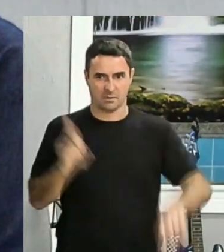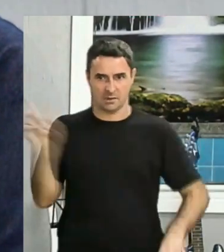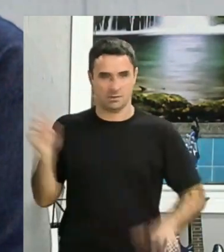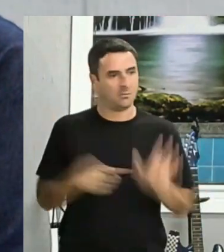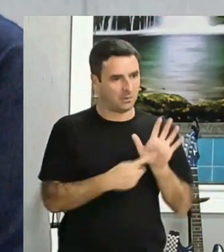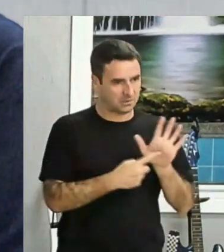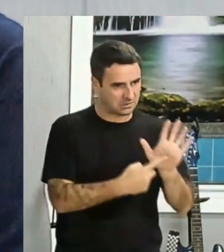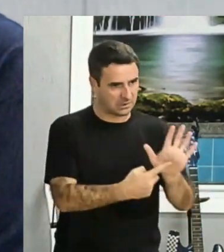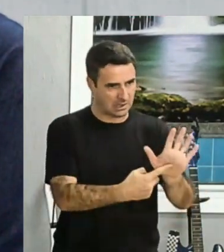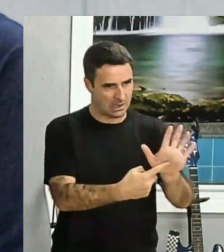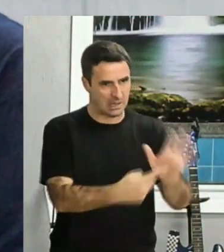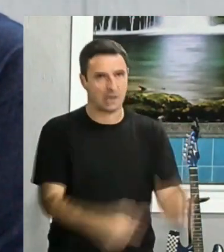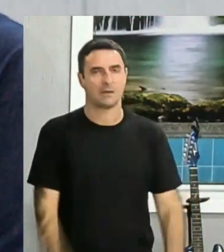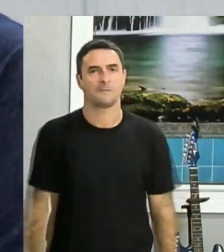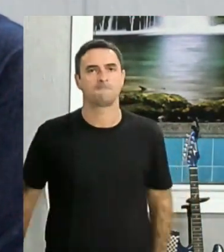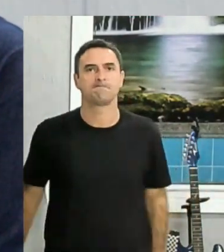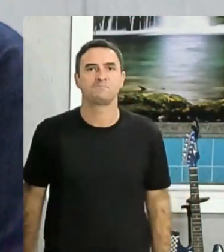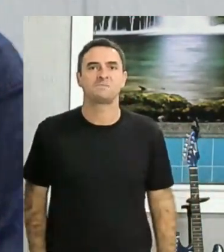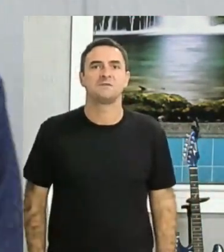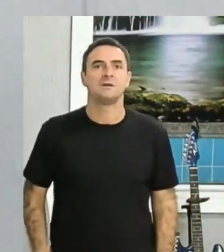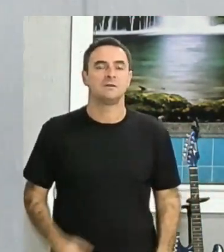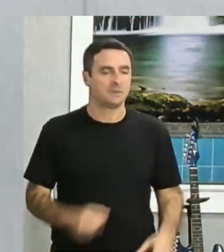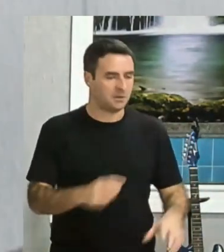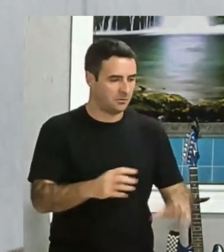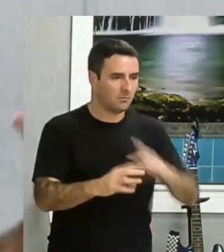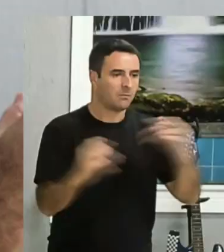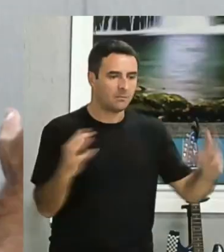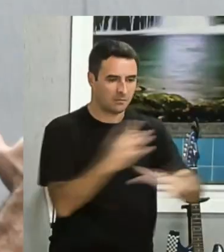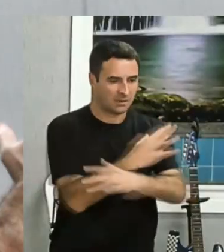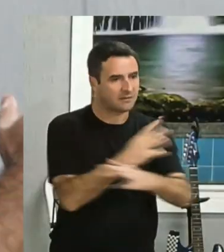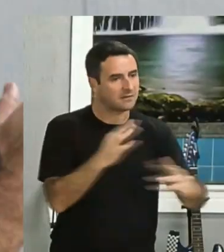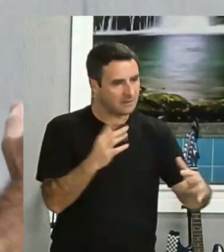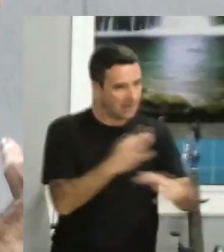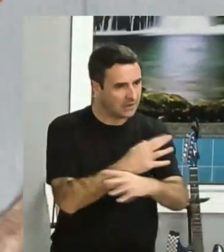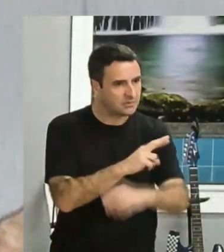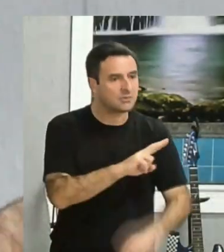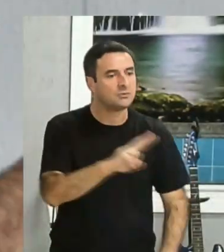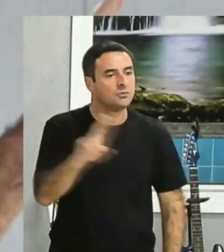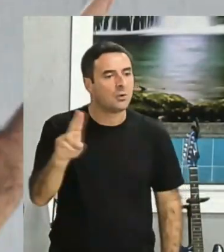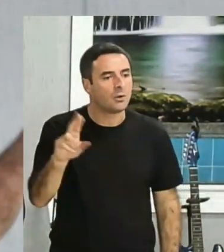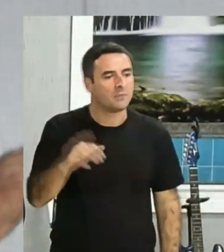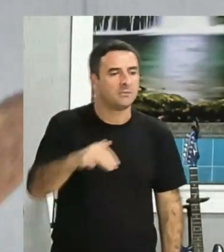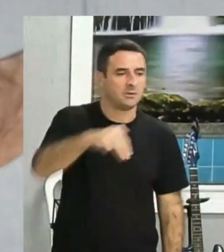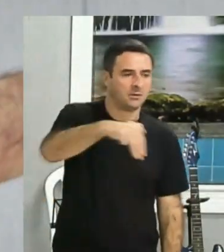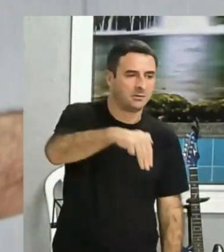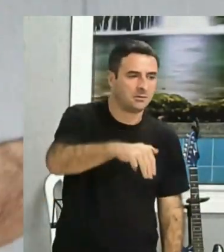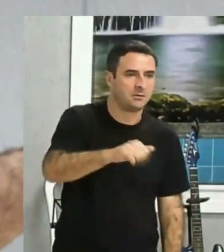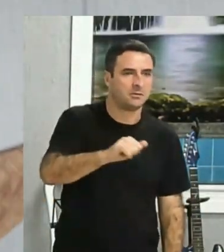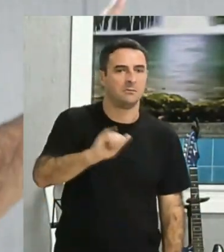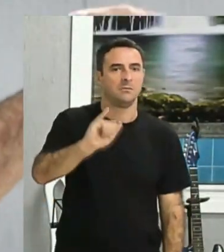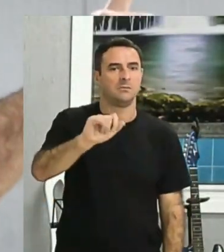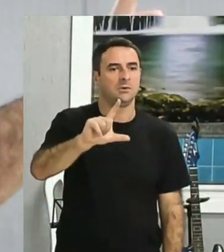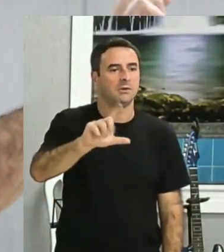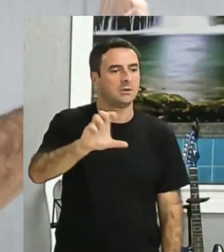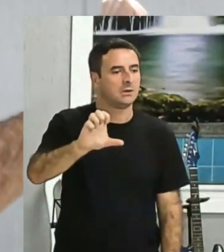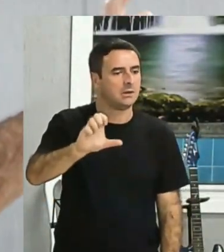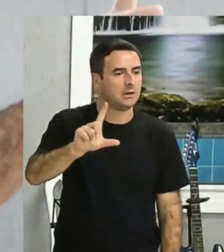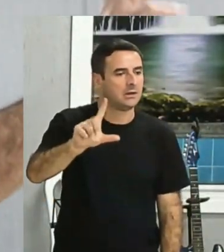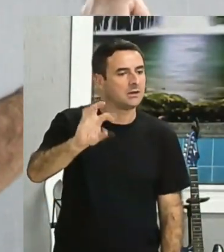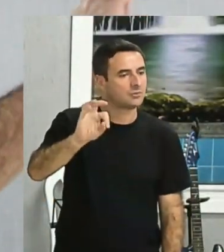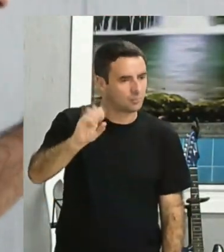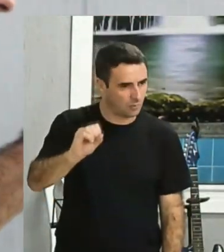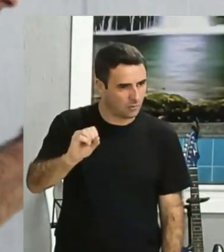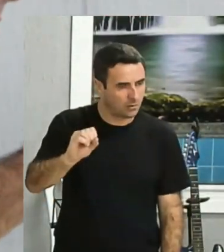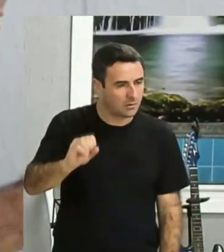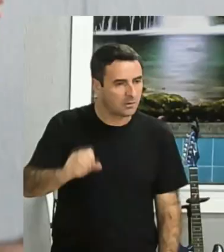Patmos, você vai ter uma cidade chamada Mileto. Mileto, tá? Pertencente